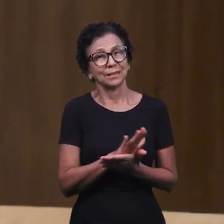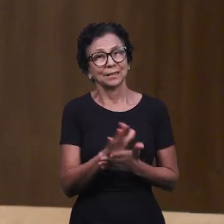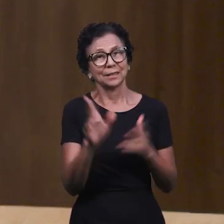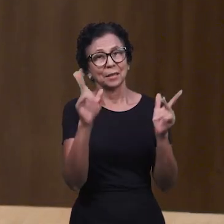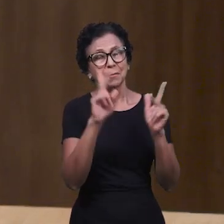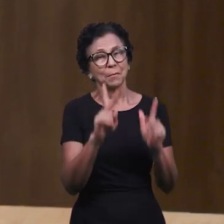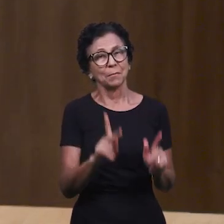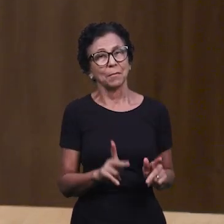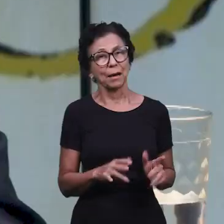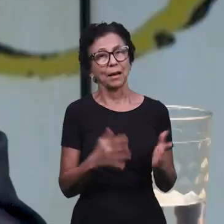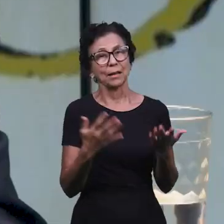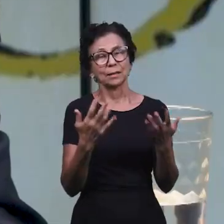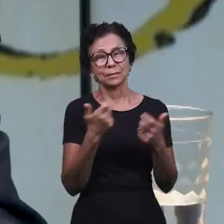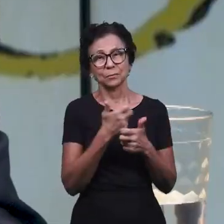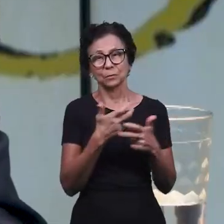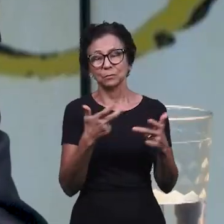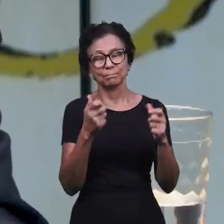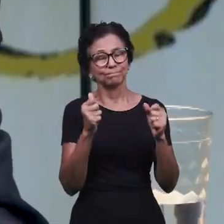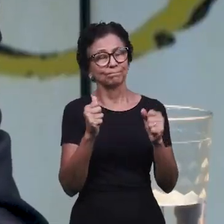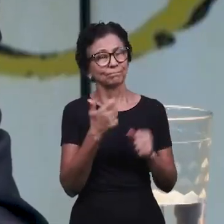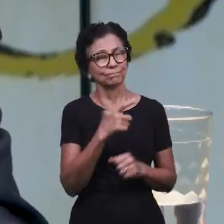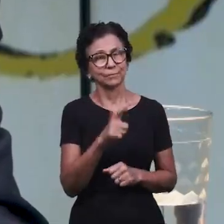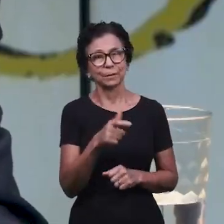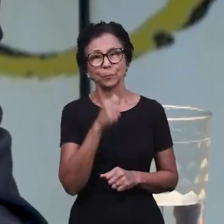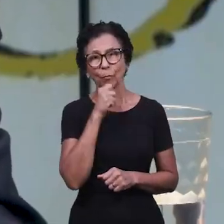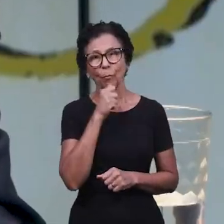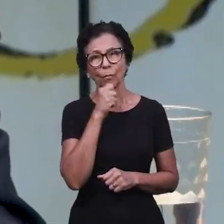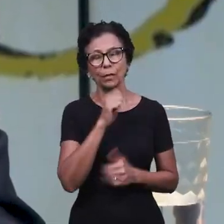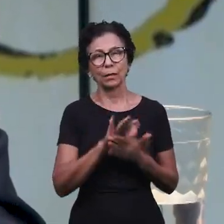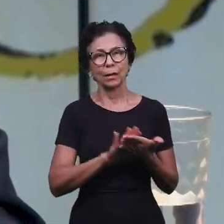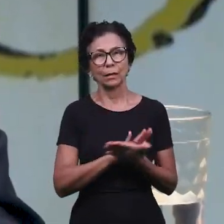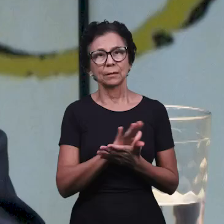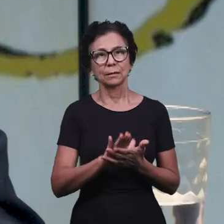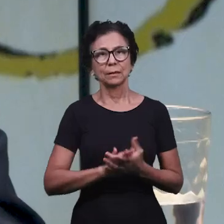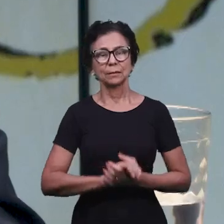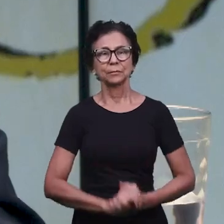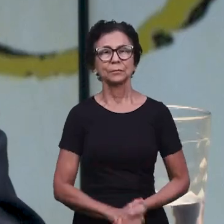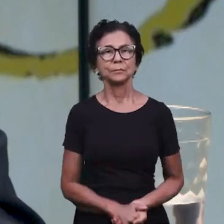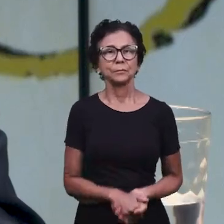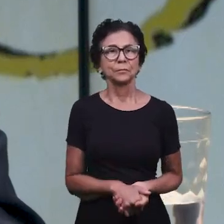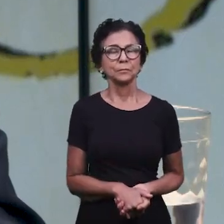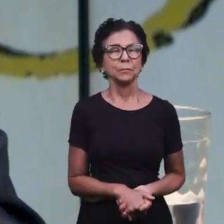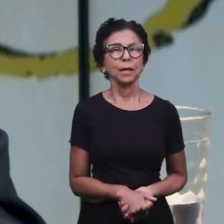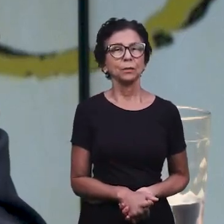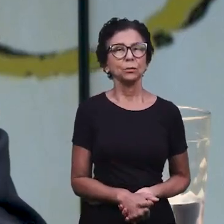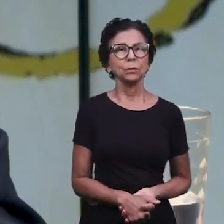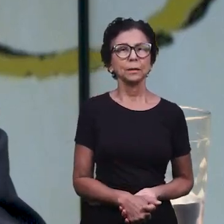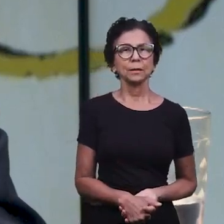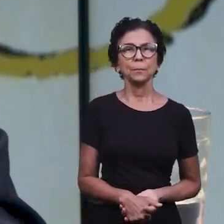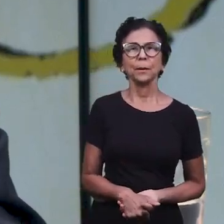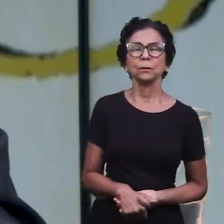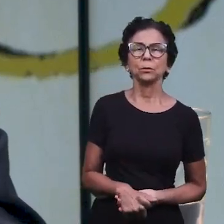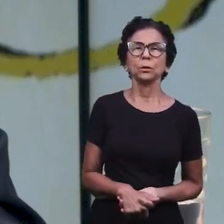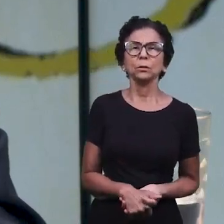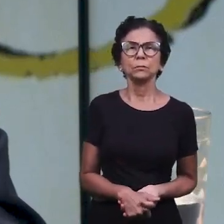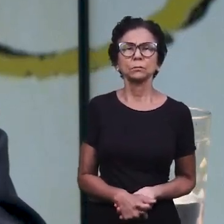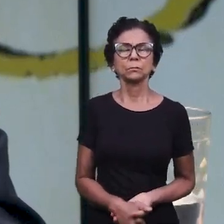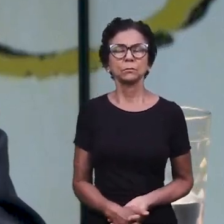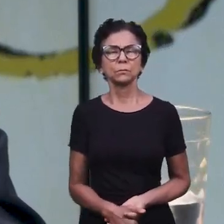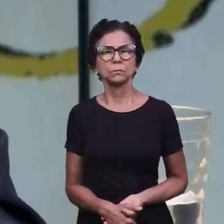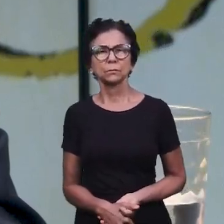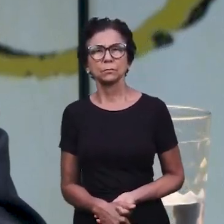depois Daniel? Eu gostaria de enfatizar um aspecto que é muito importante, que é a